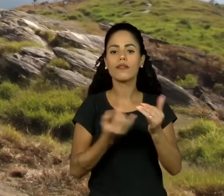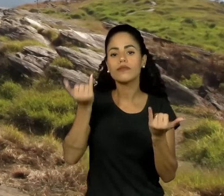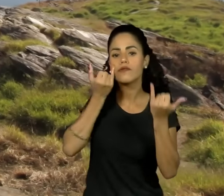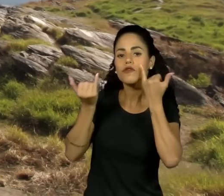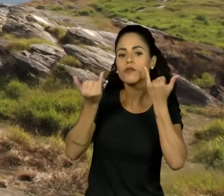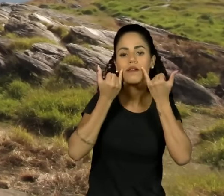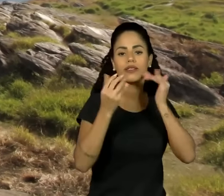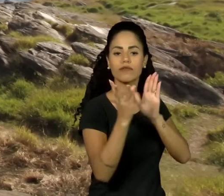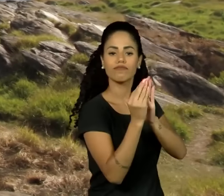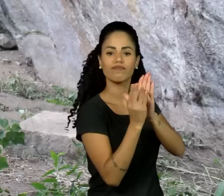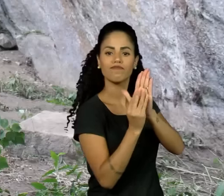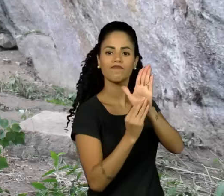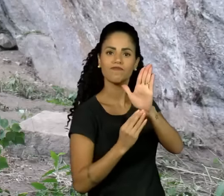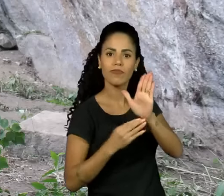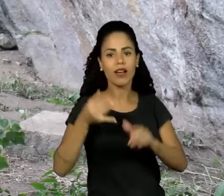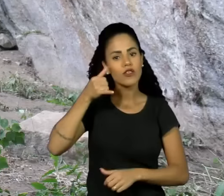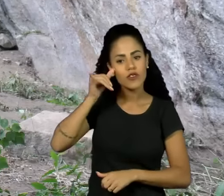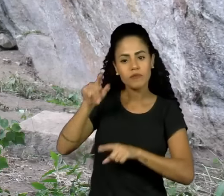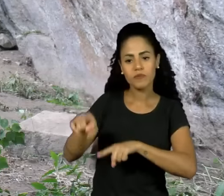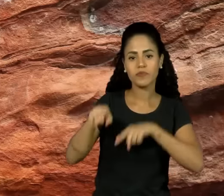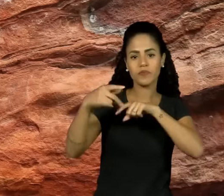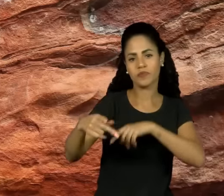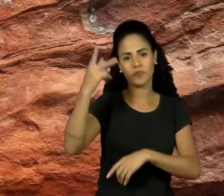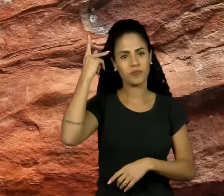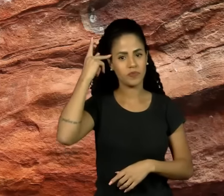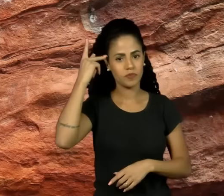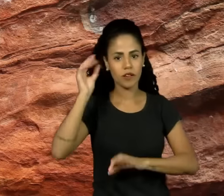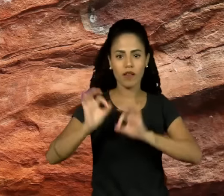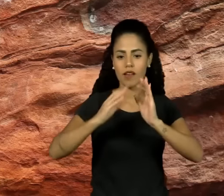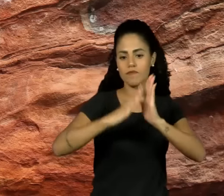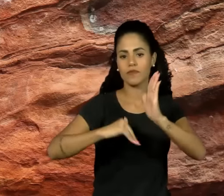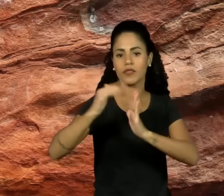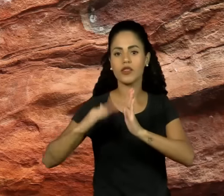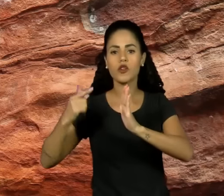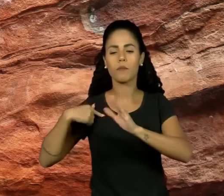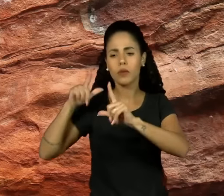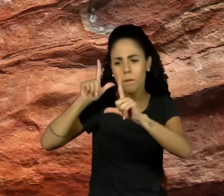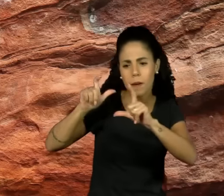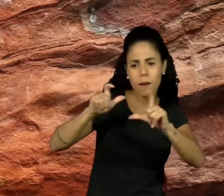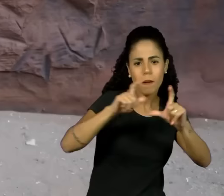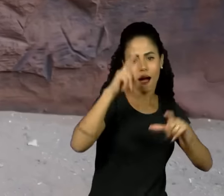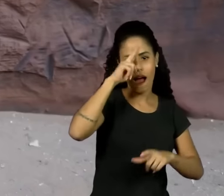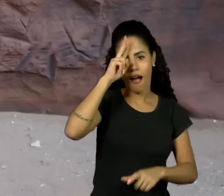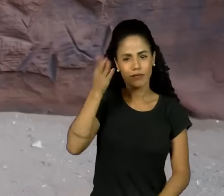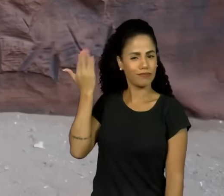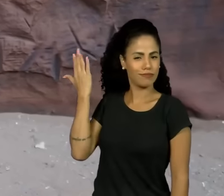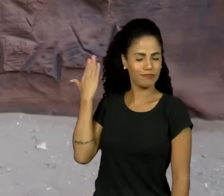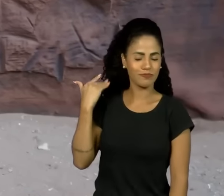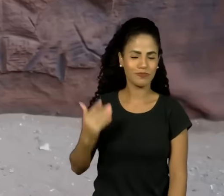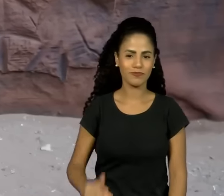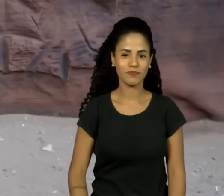sobre sítios arqueológicos do estado de São Paulo, com pinturas e gravuras pré-históricas.